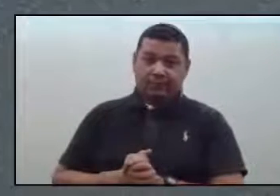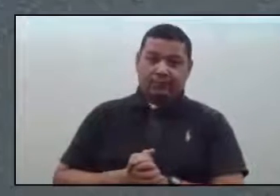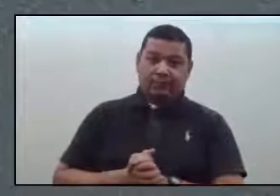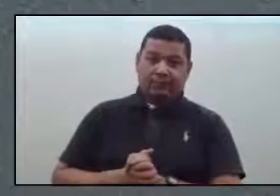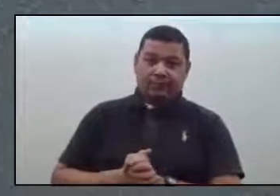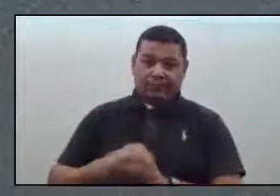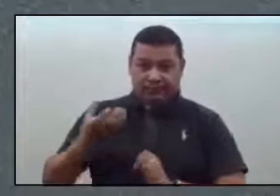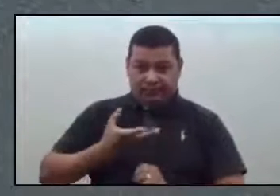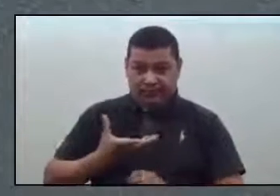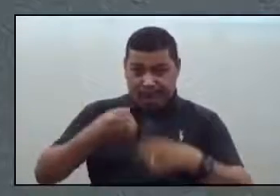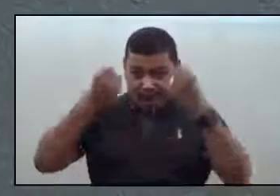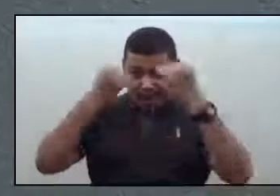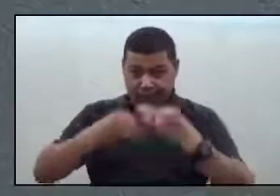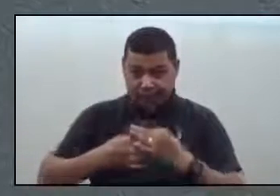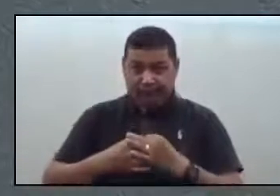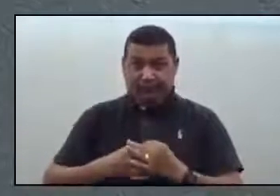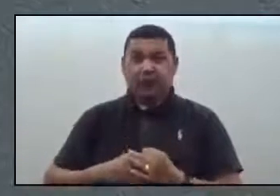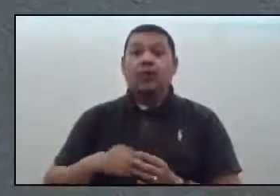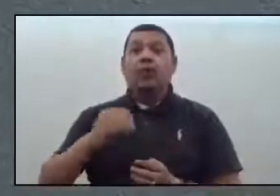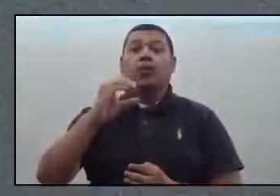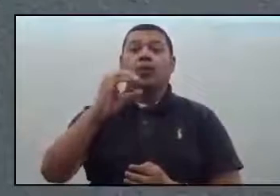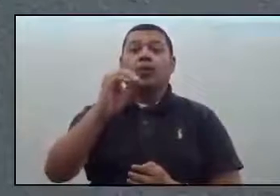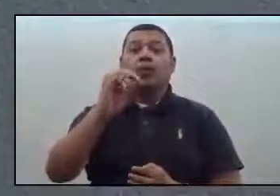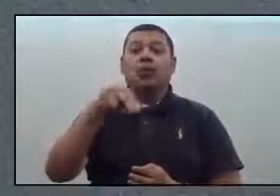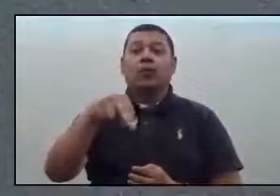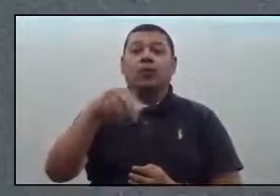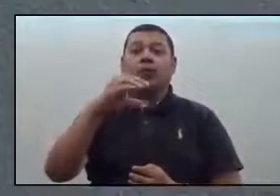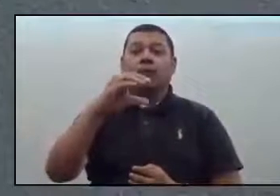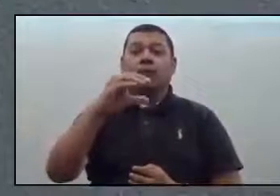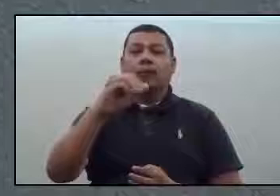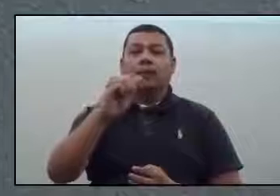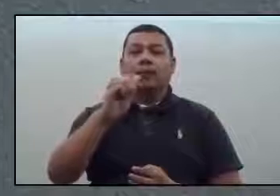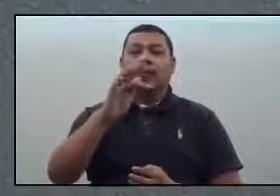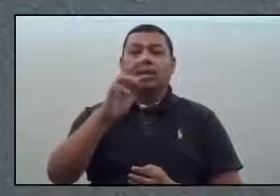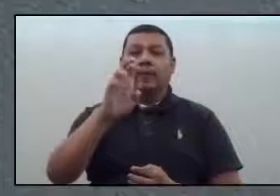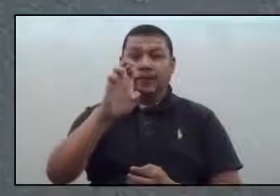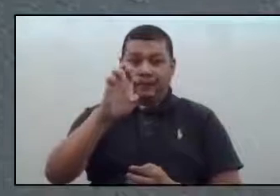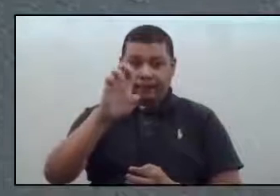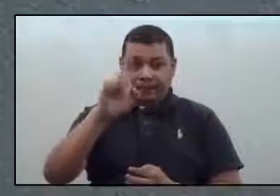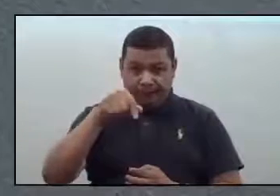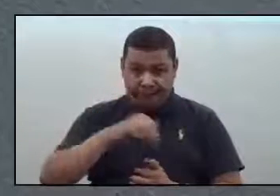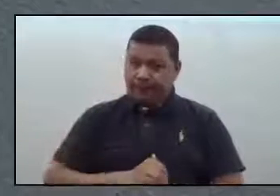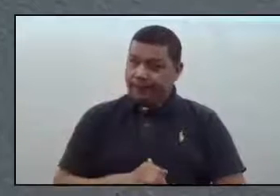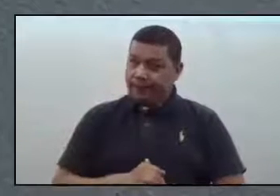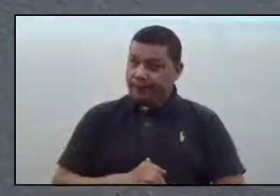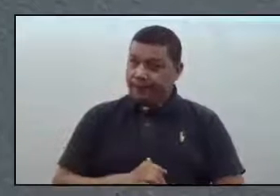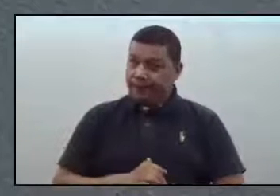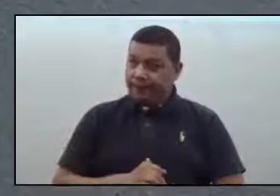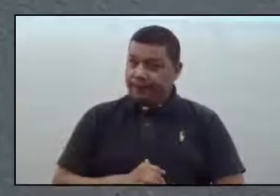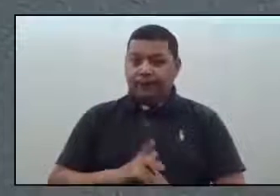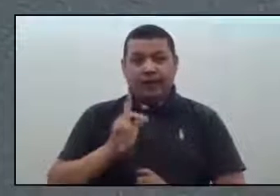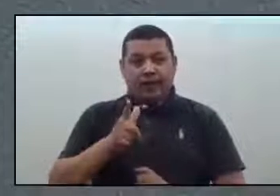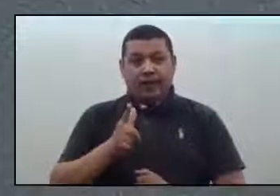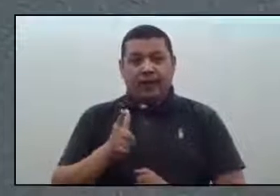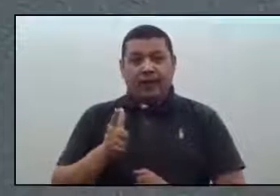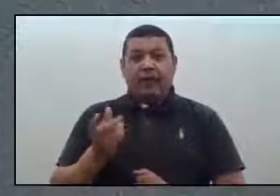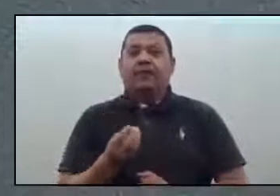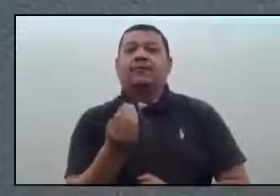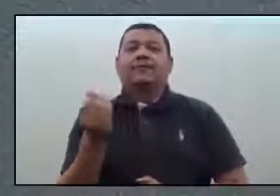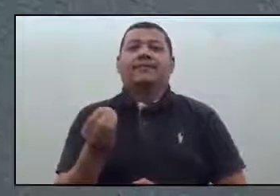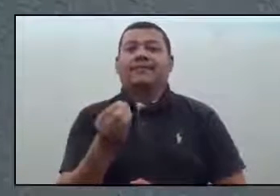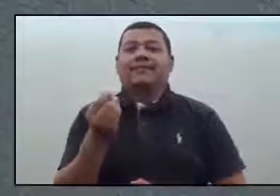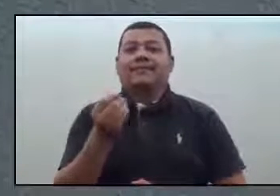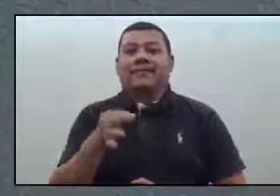E aí eu quero falar aí do Concafé, o maior concurso de qualidade do café robustas